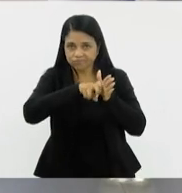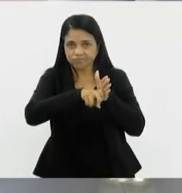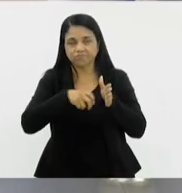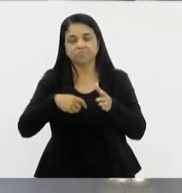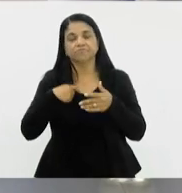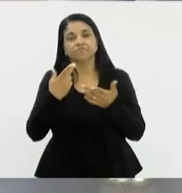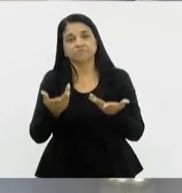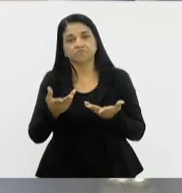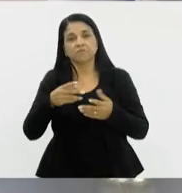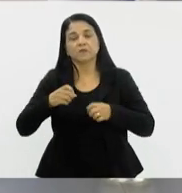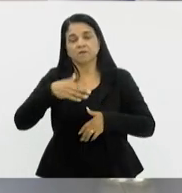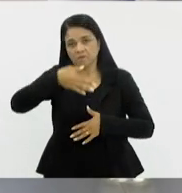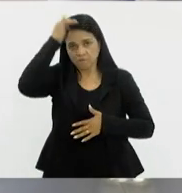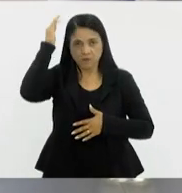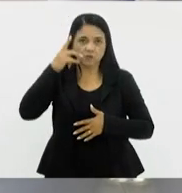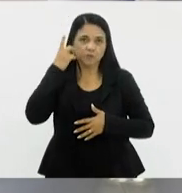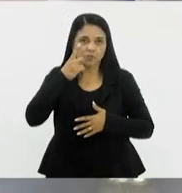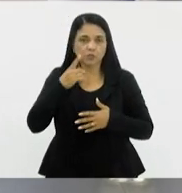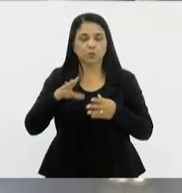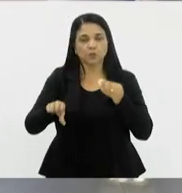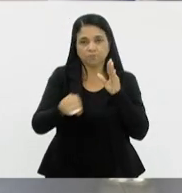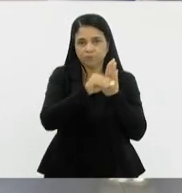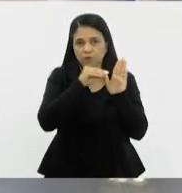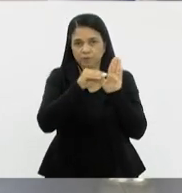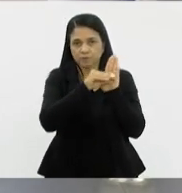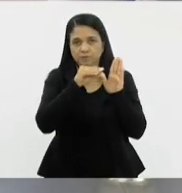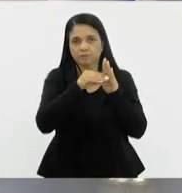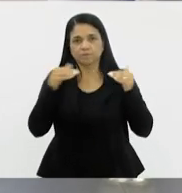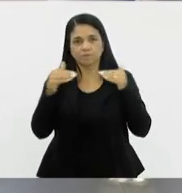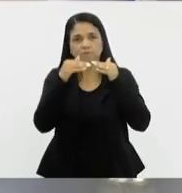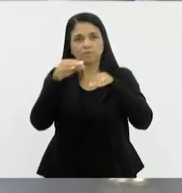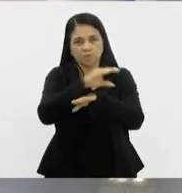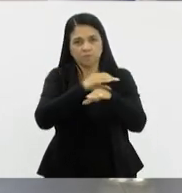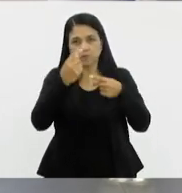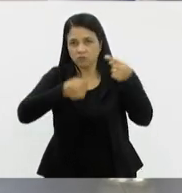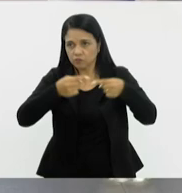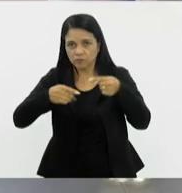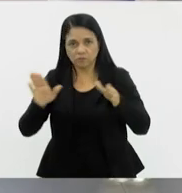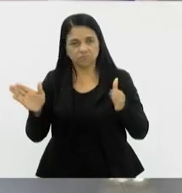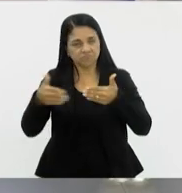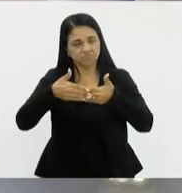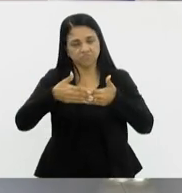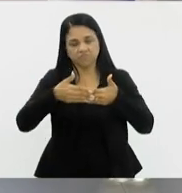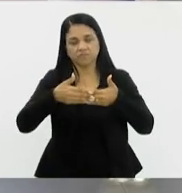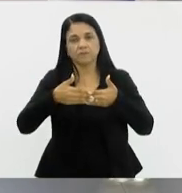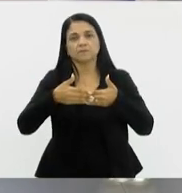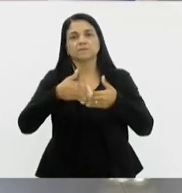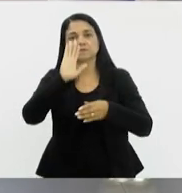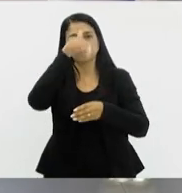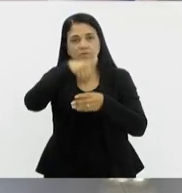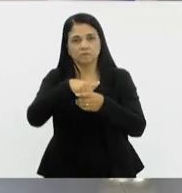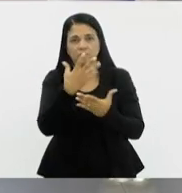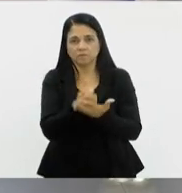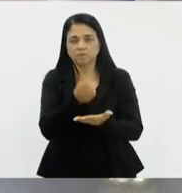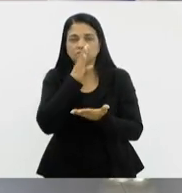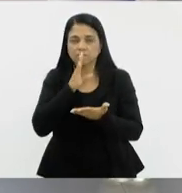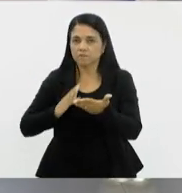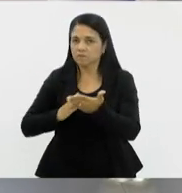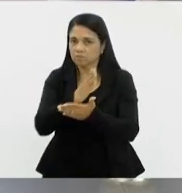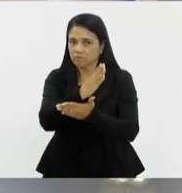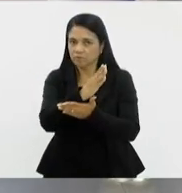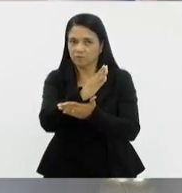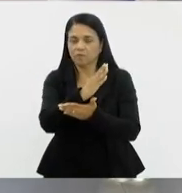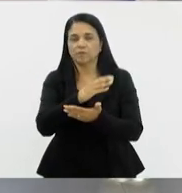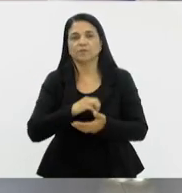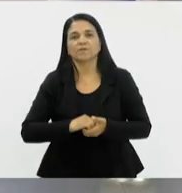deputado Fred Pacheco pela constitucionalidade com emendas. Em discussão. Não havendo quem queira discutir, encerrada a discussão. Em votação, os senhores que aprovam, permaneçam como